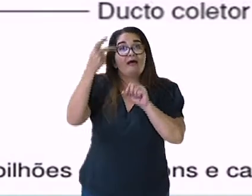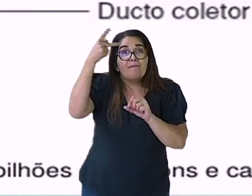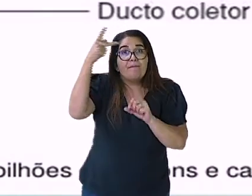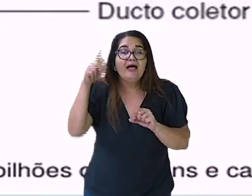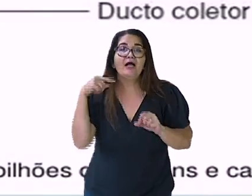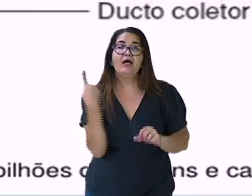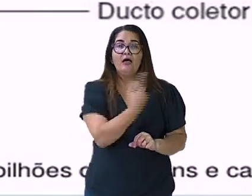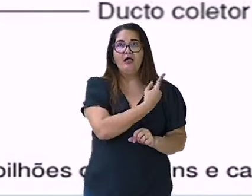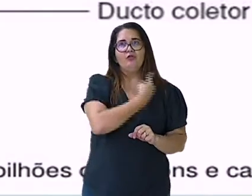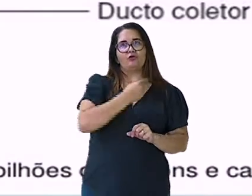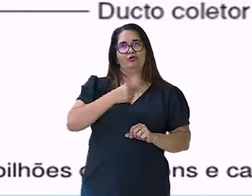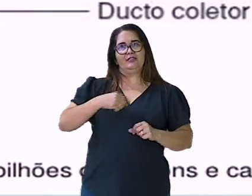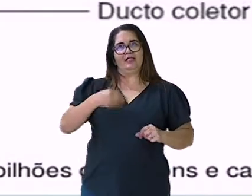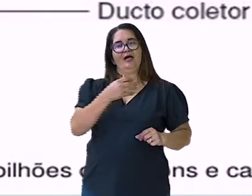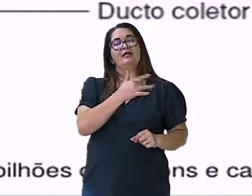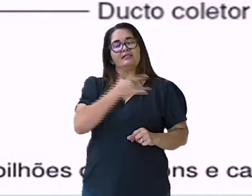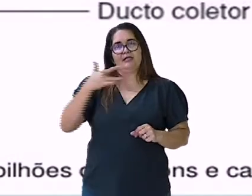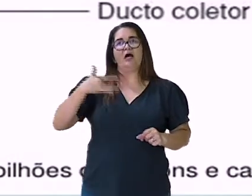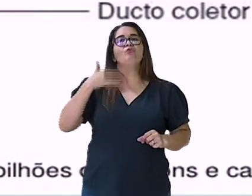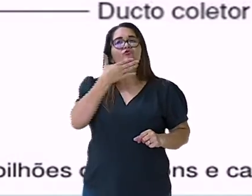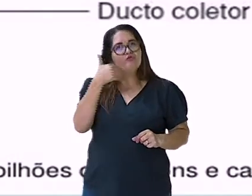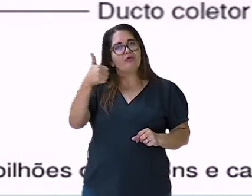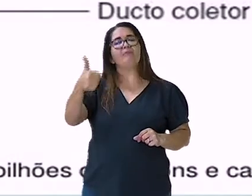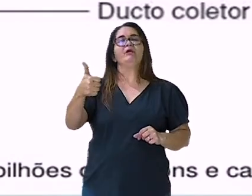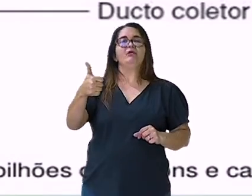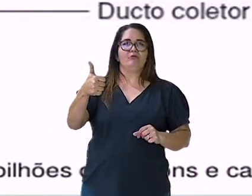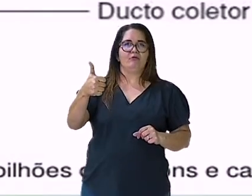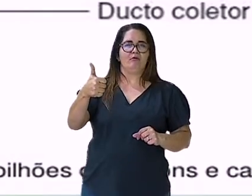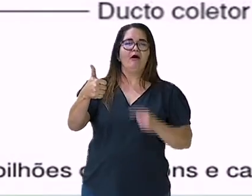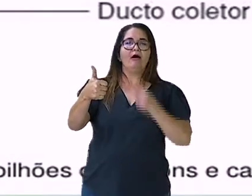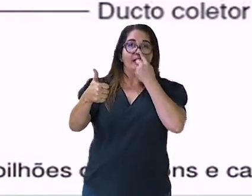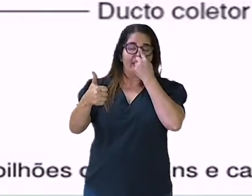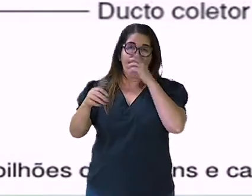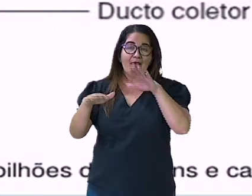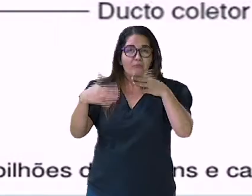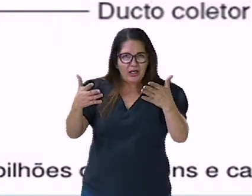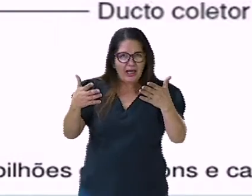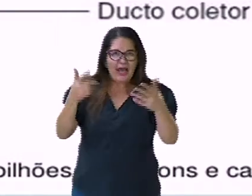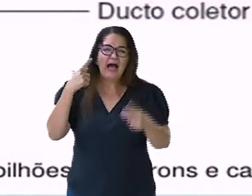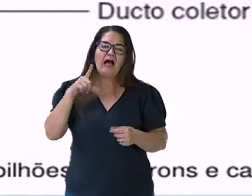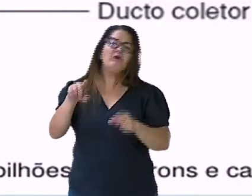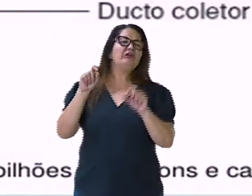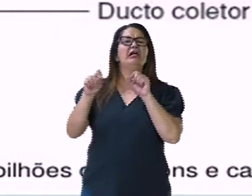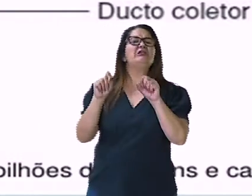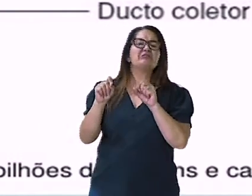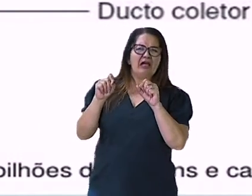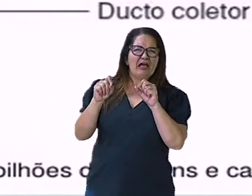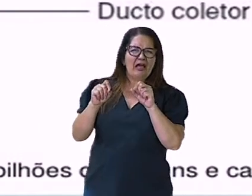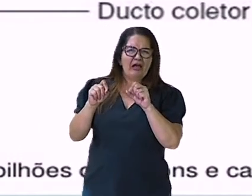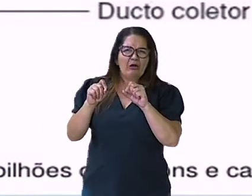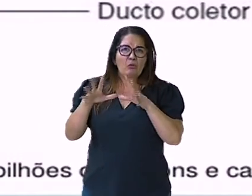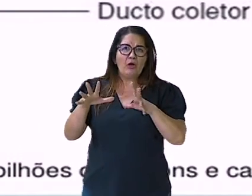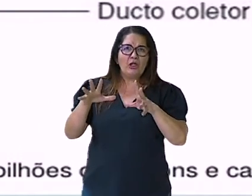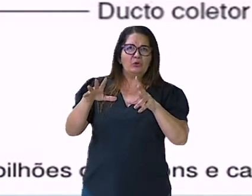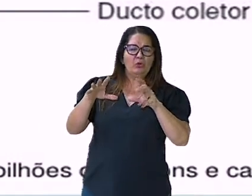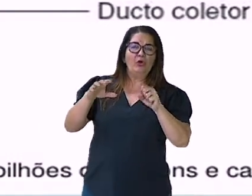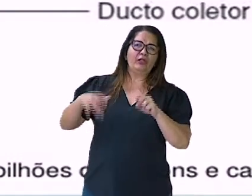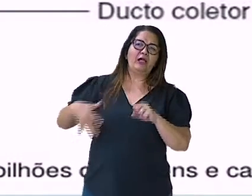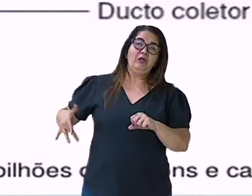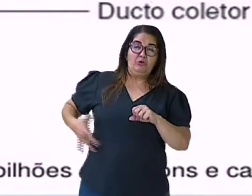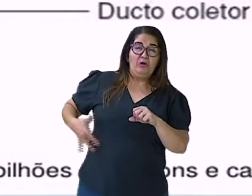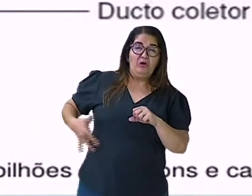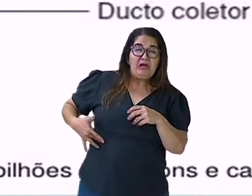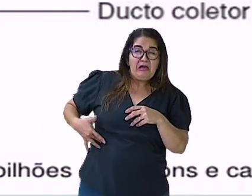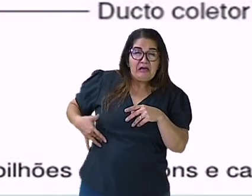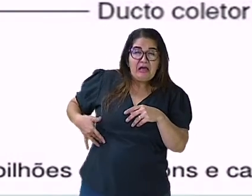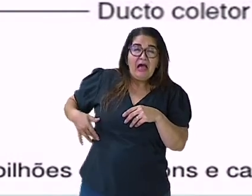aí vão surgir algumas condições. Infecção urinária. Quem aqui já ouviu falar do cálculo renal? O